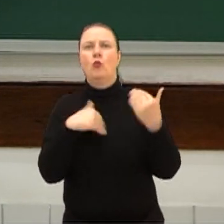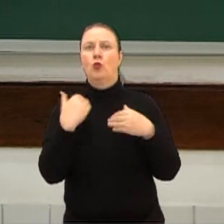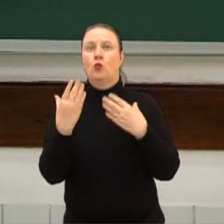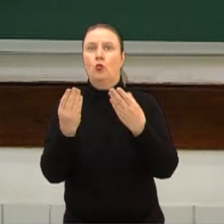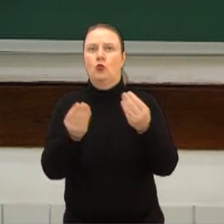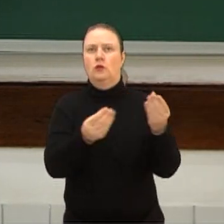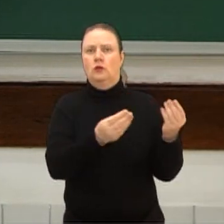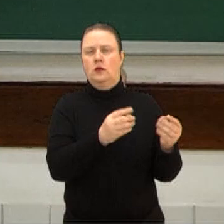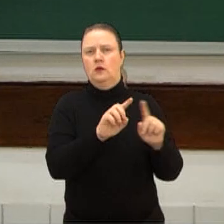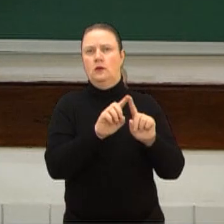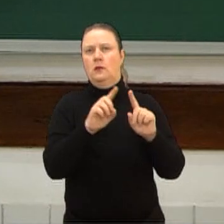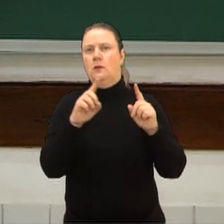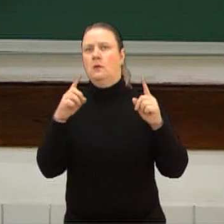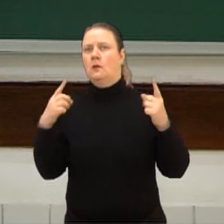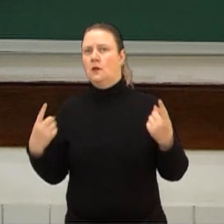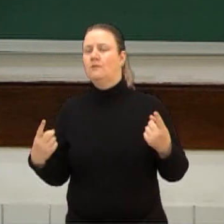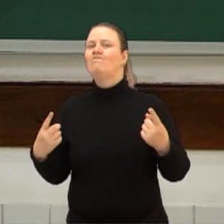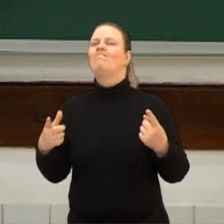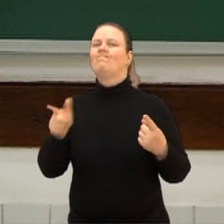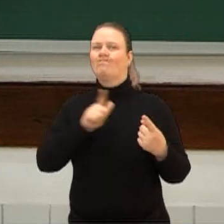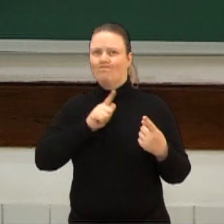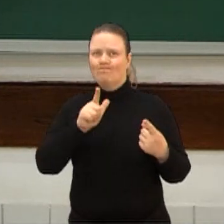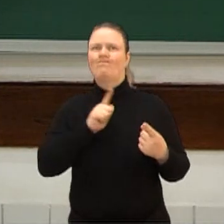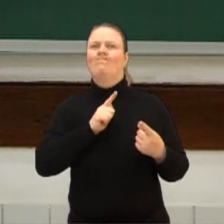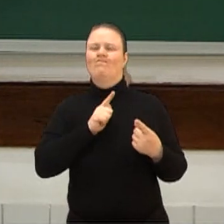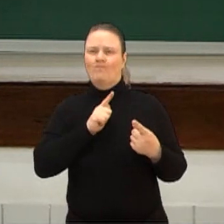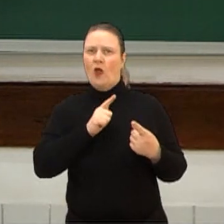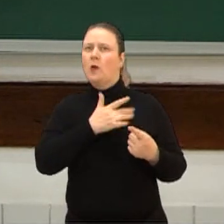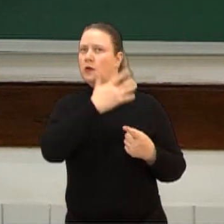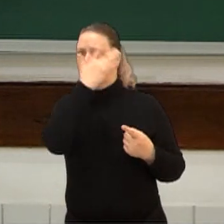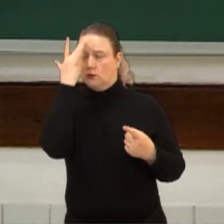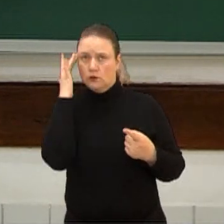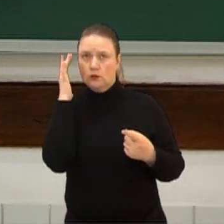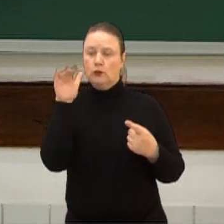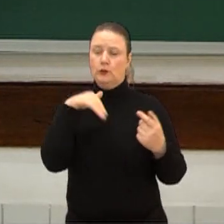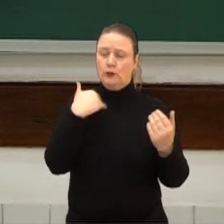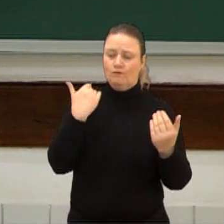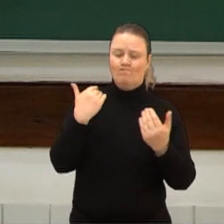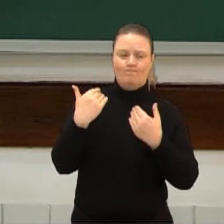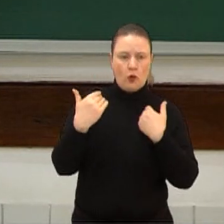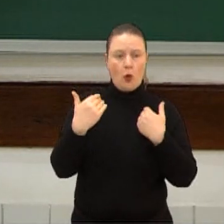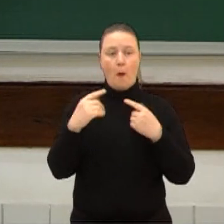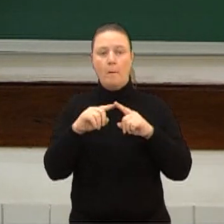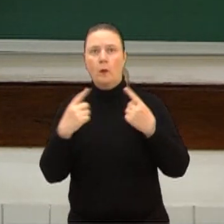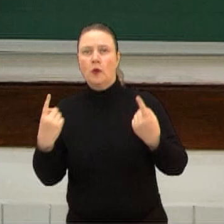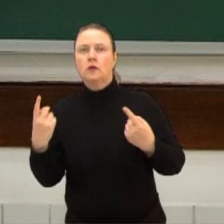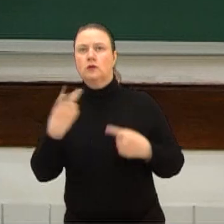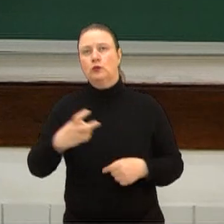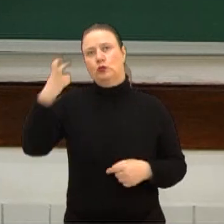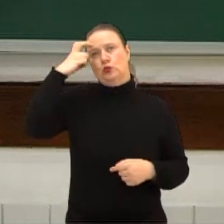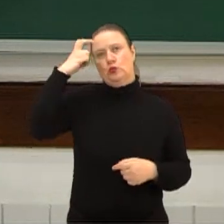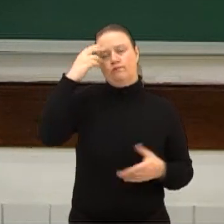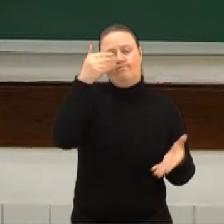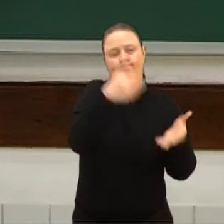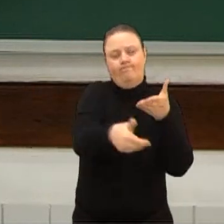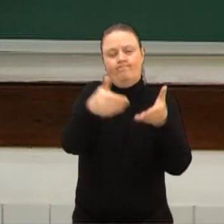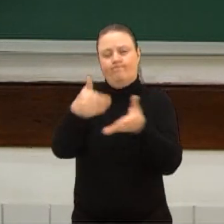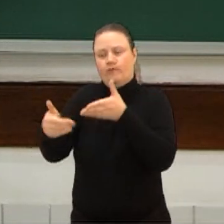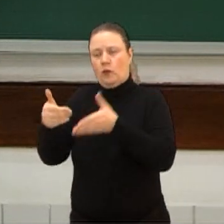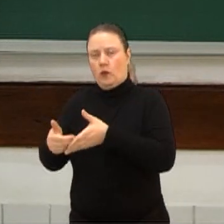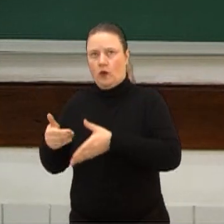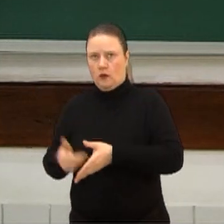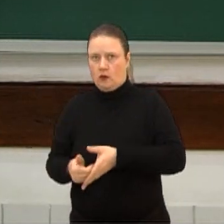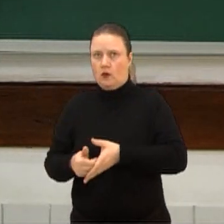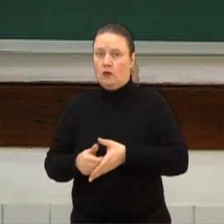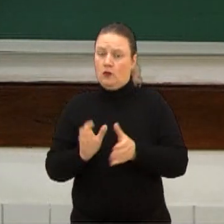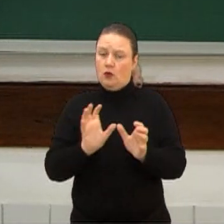ainda muito presente, mas que muito se perdeu dentro do aspecto cultural e principalmente técnico daquelas